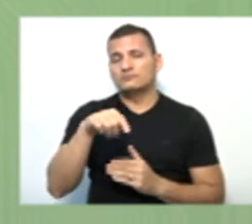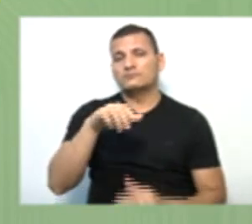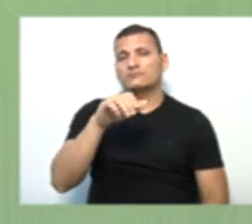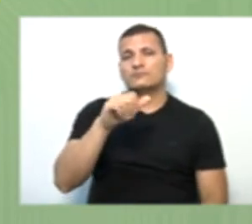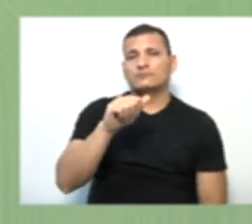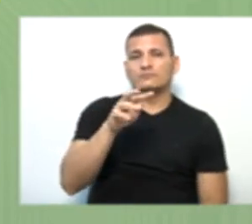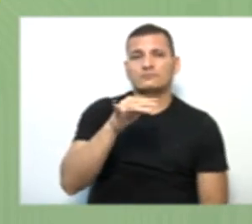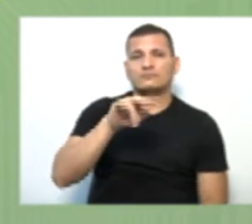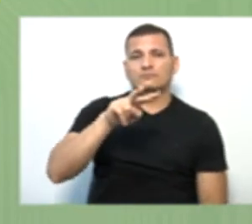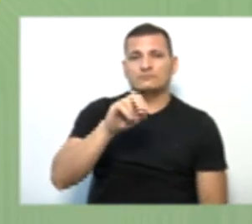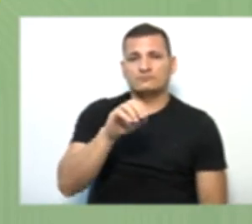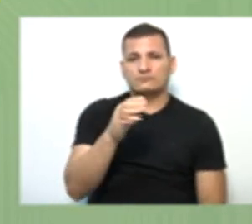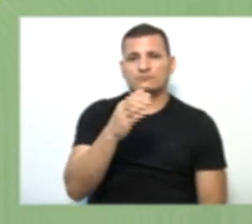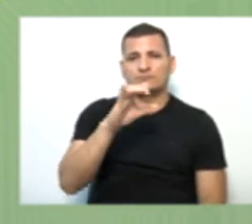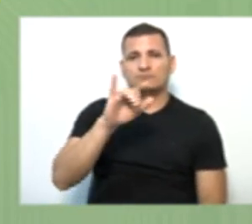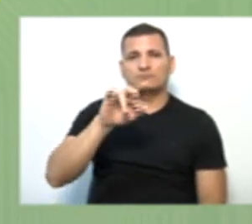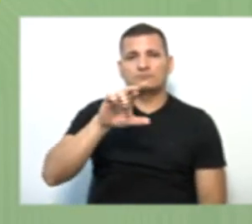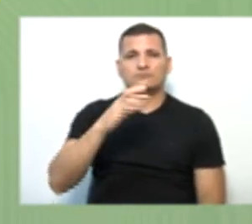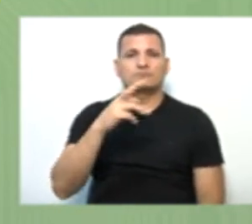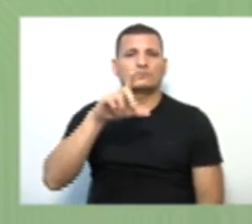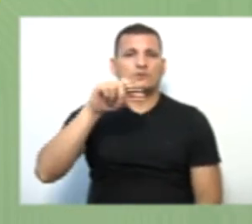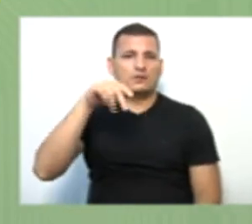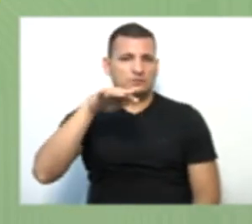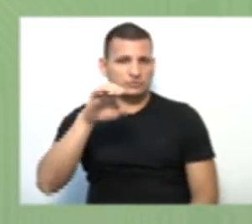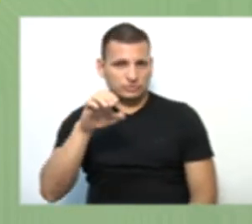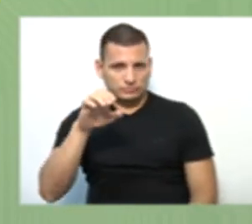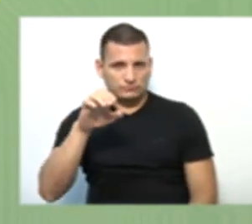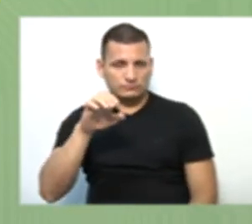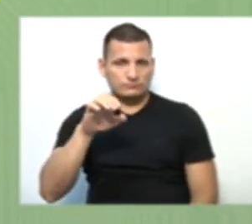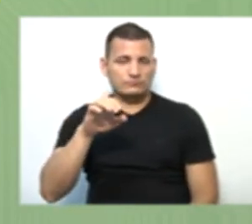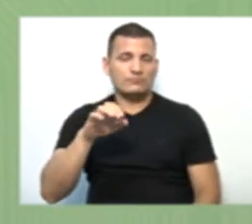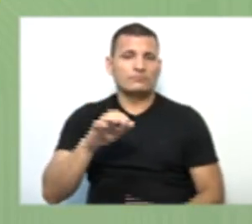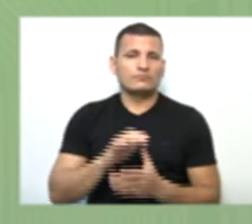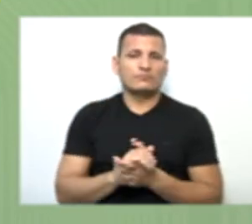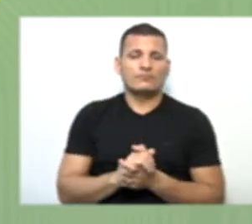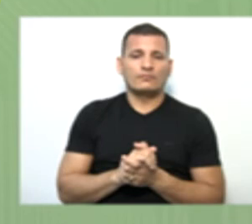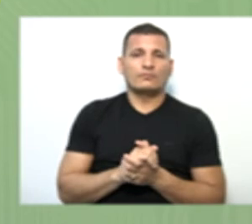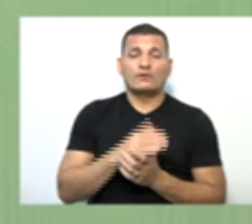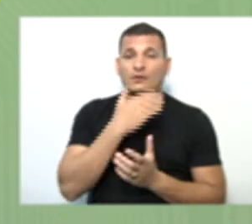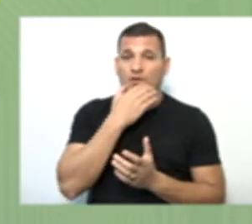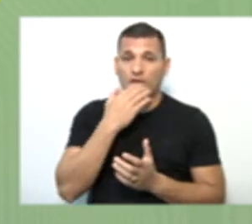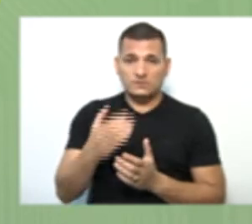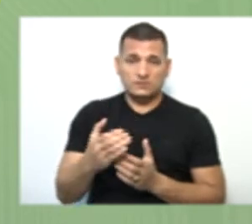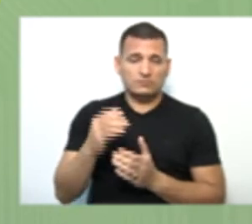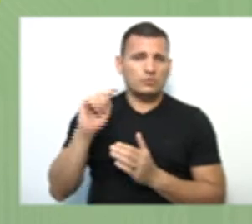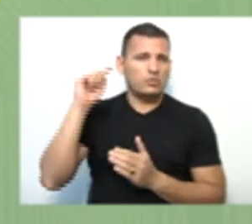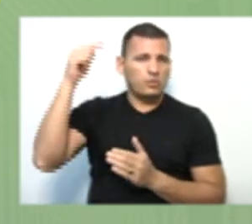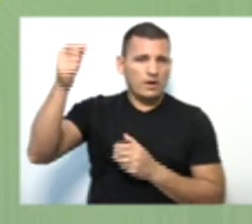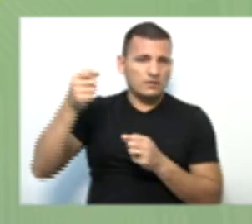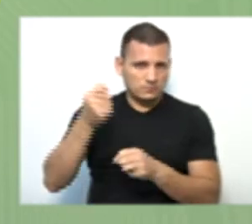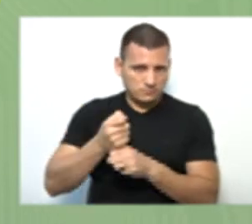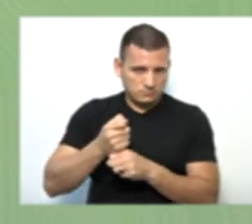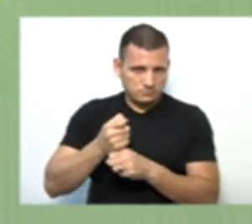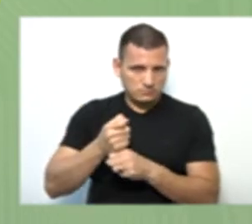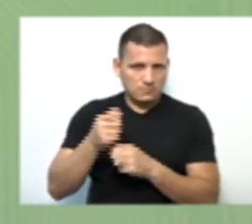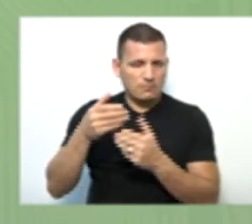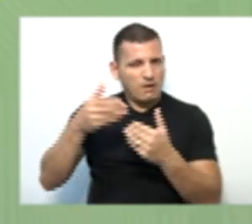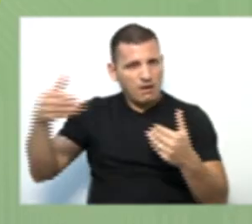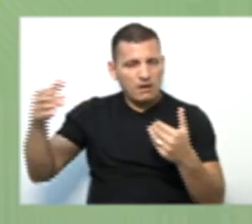Portanto, tudo que passar de dezembro do outro ano será ativo não circulante. O ativo